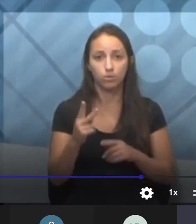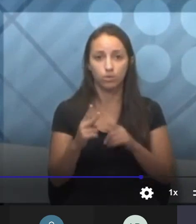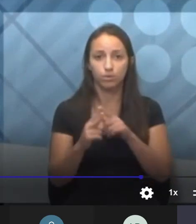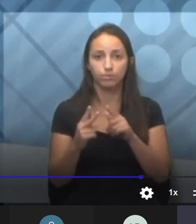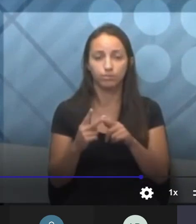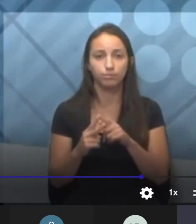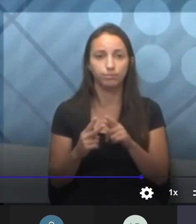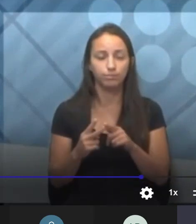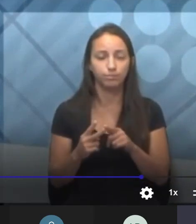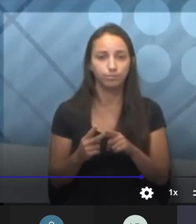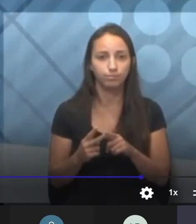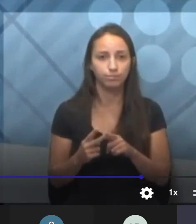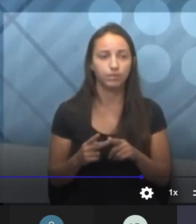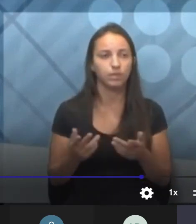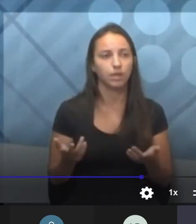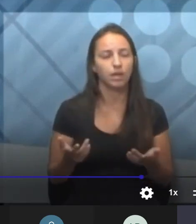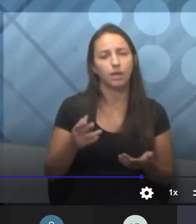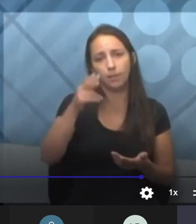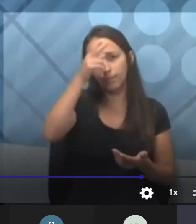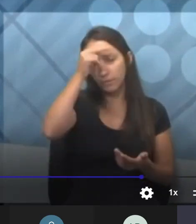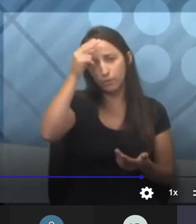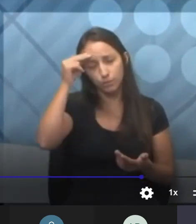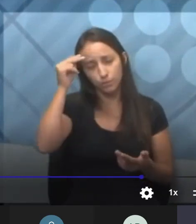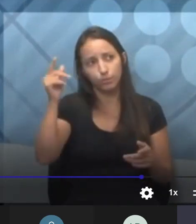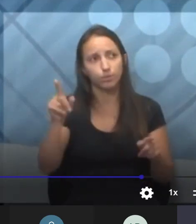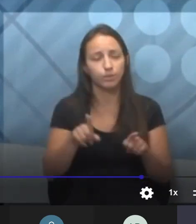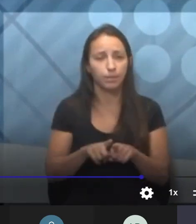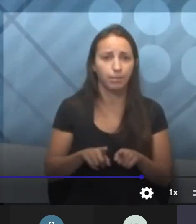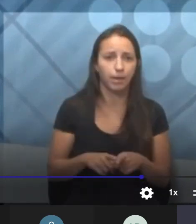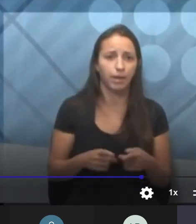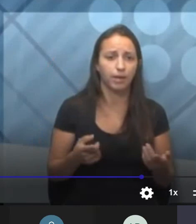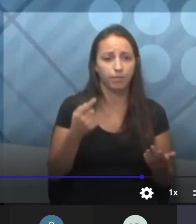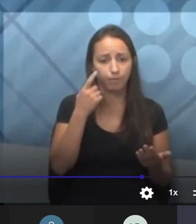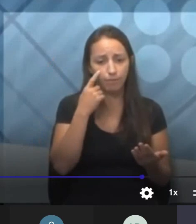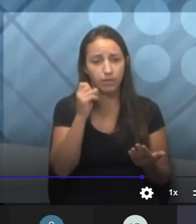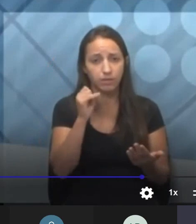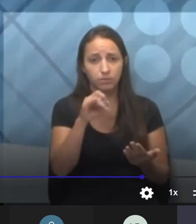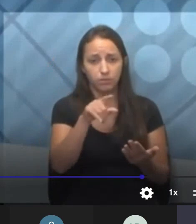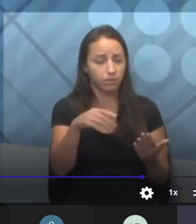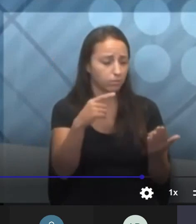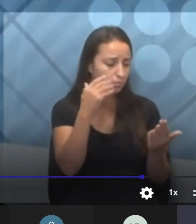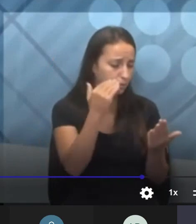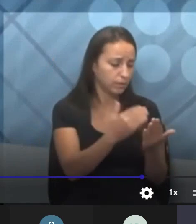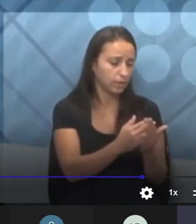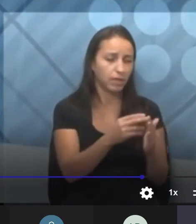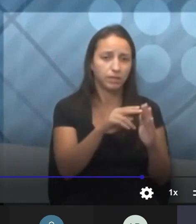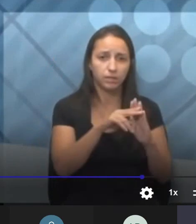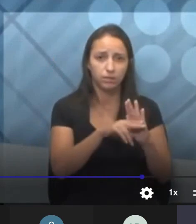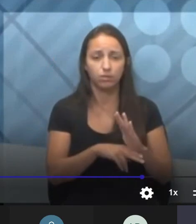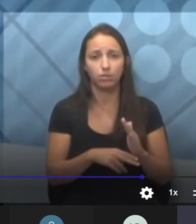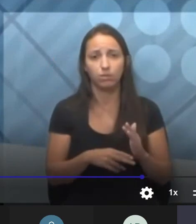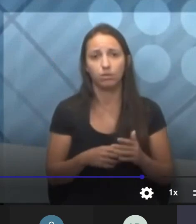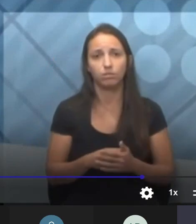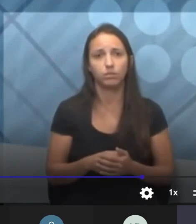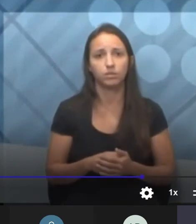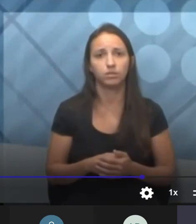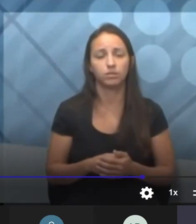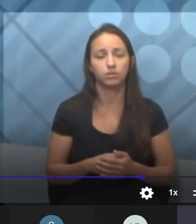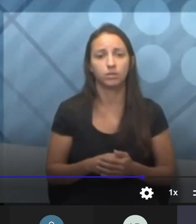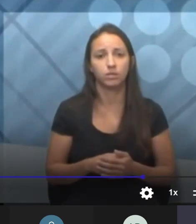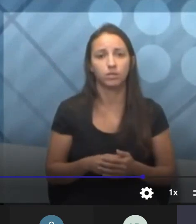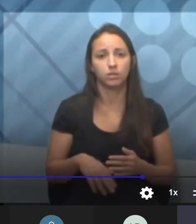que, além da própria prefeitura, que vai ver se você está obedecendo as normas aí